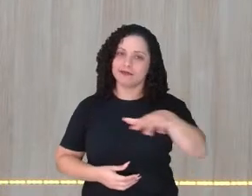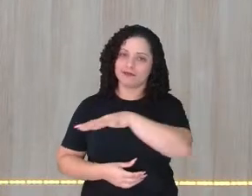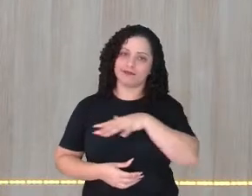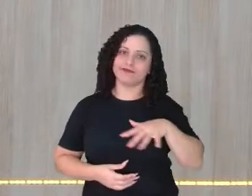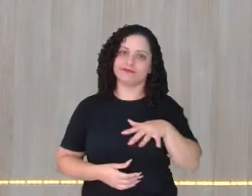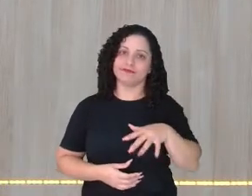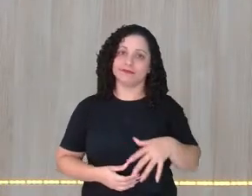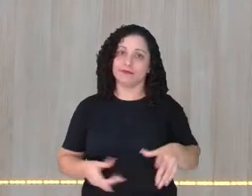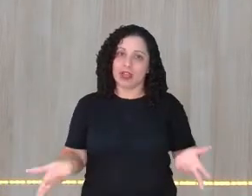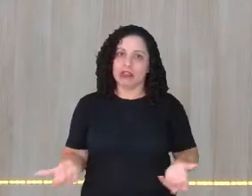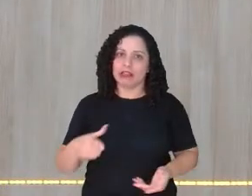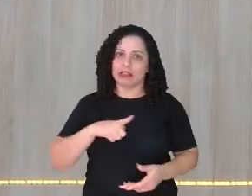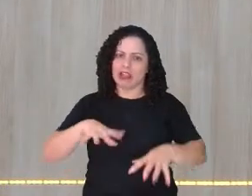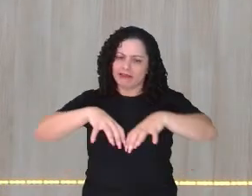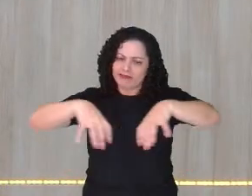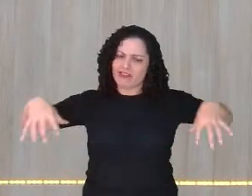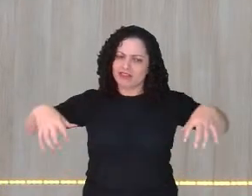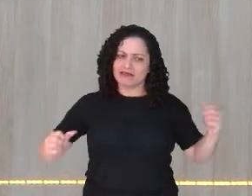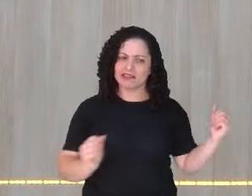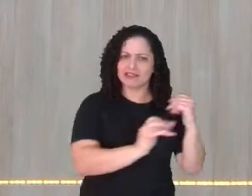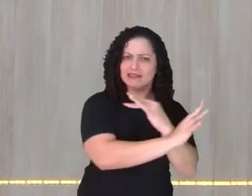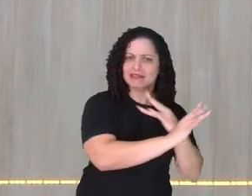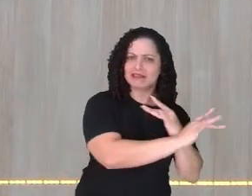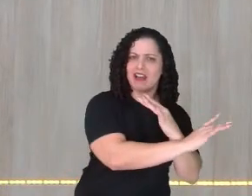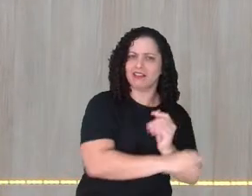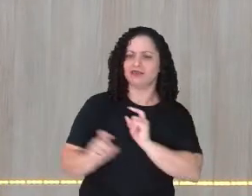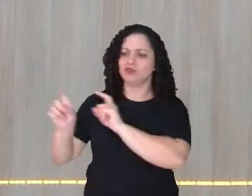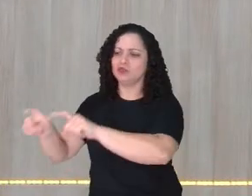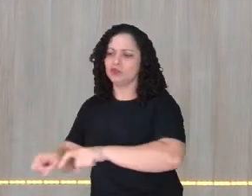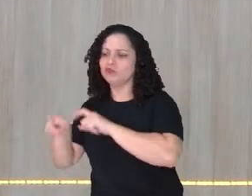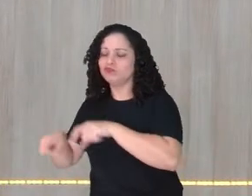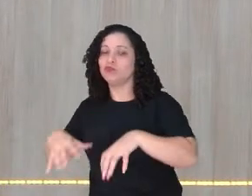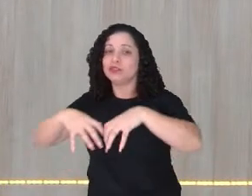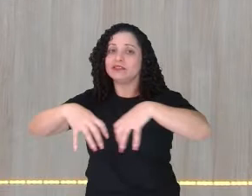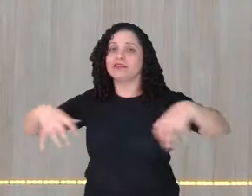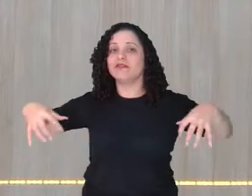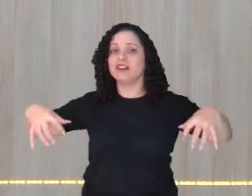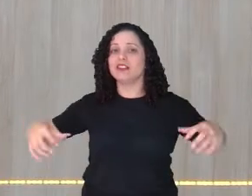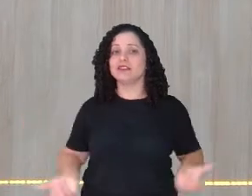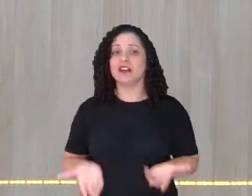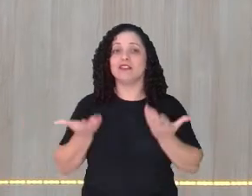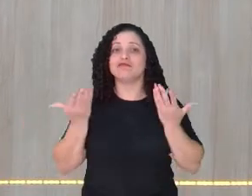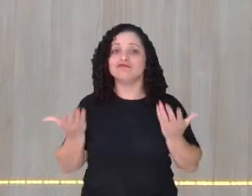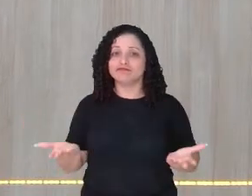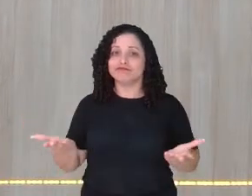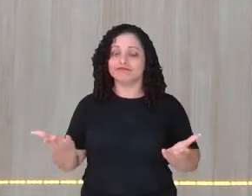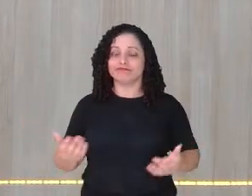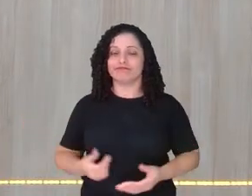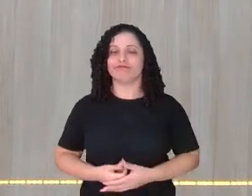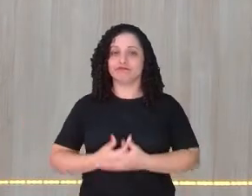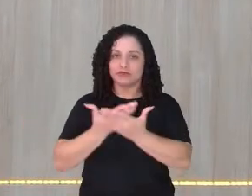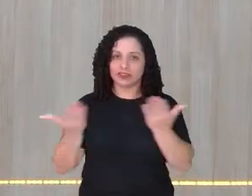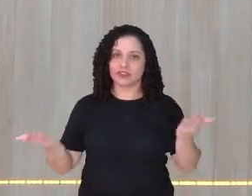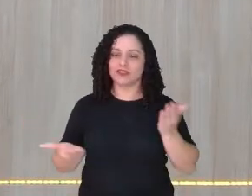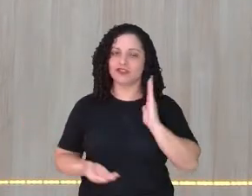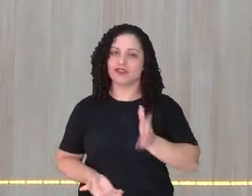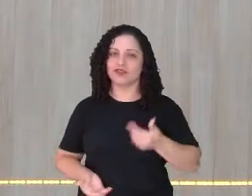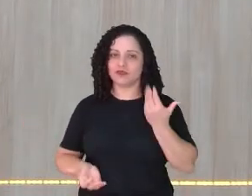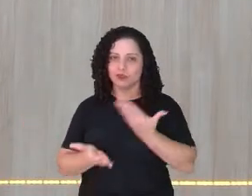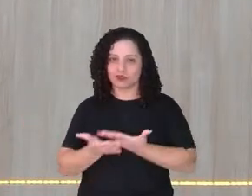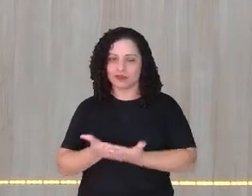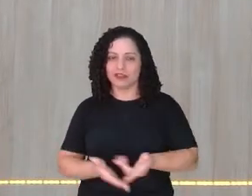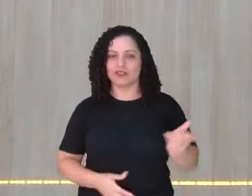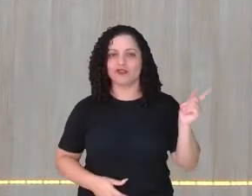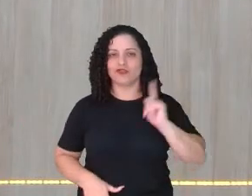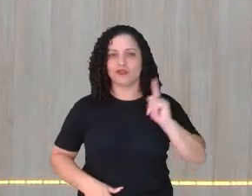no meio rural, né? Há algumas distinções. A gente sabe aí, vocês já estudaram na geografia